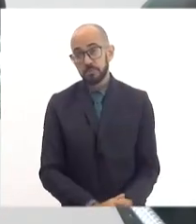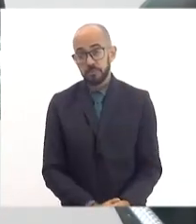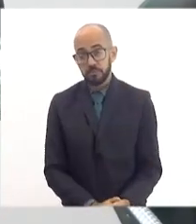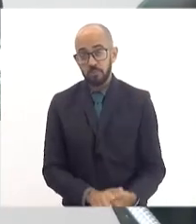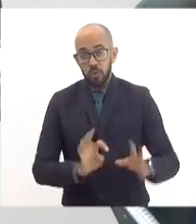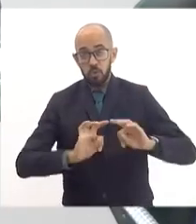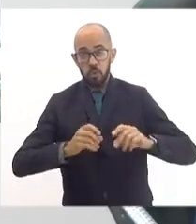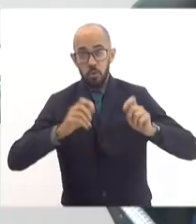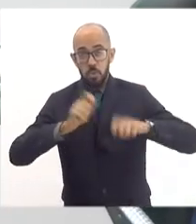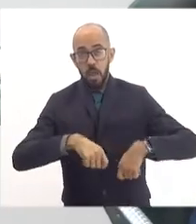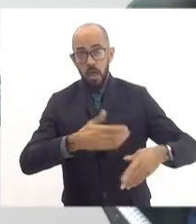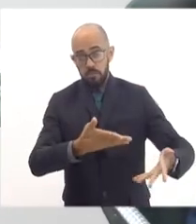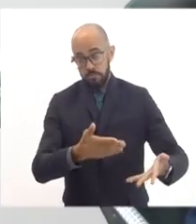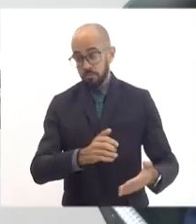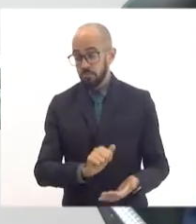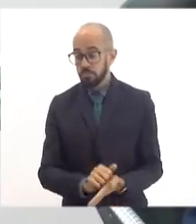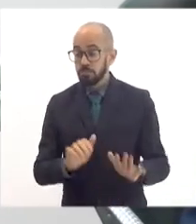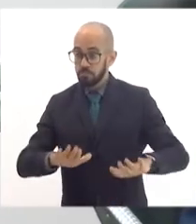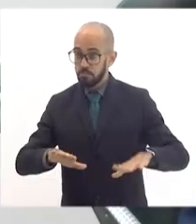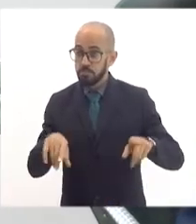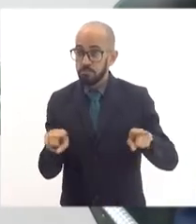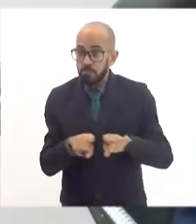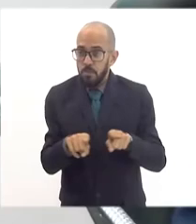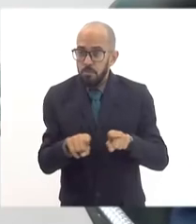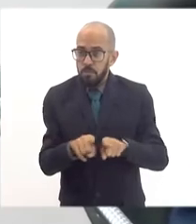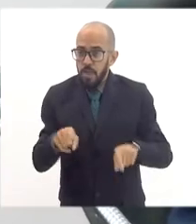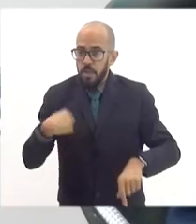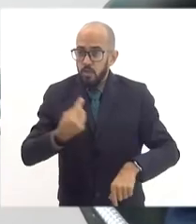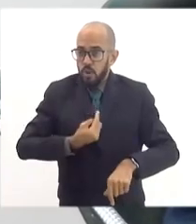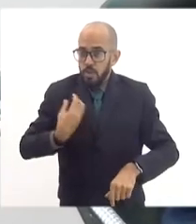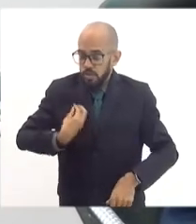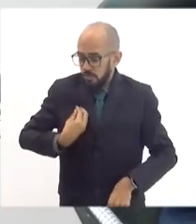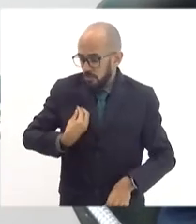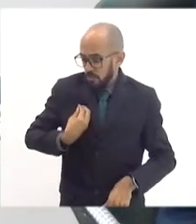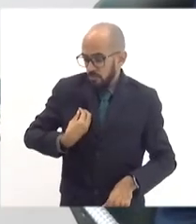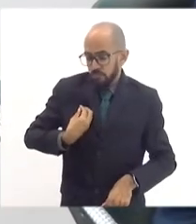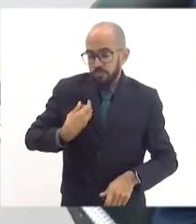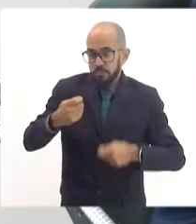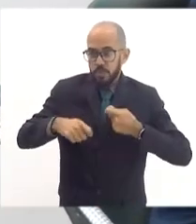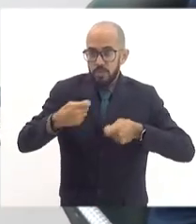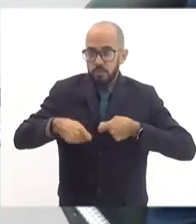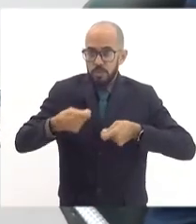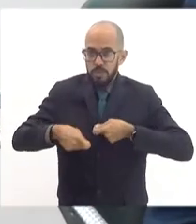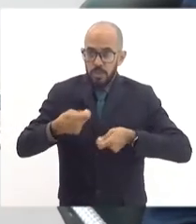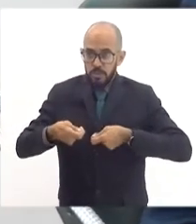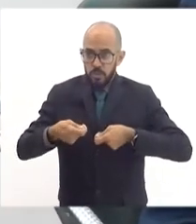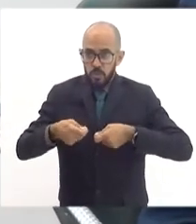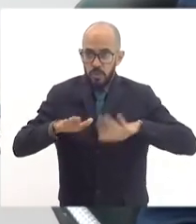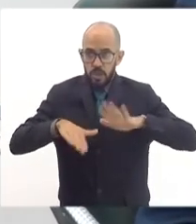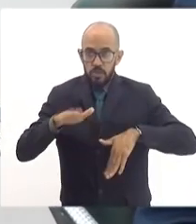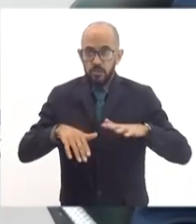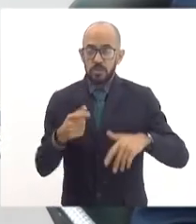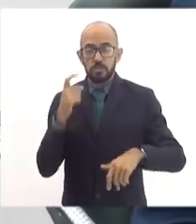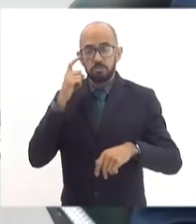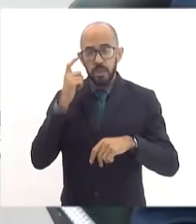possível. Porque também a gente vive em gestões que volta e meia